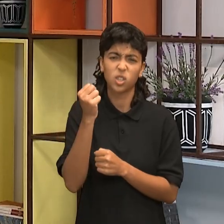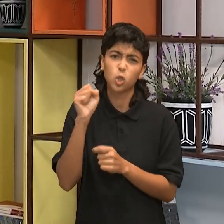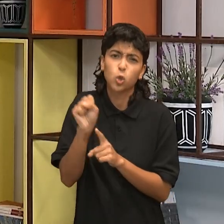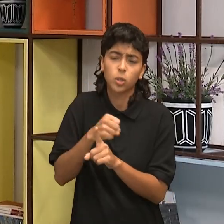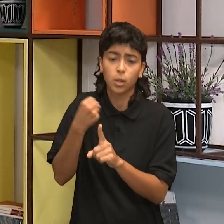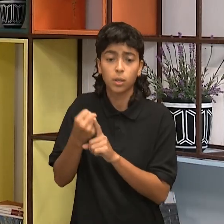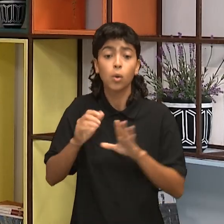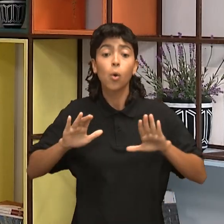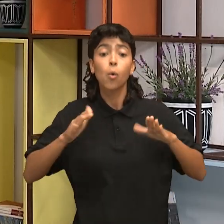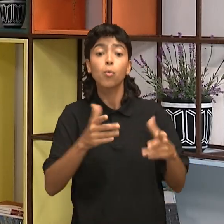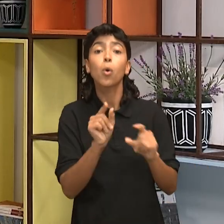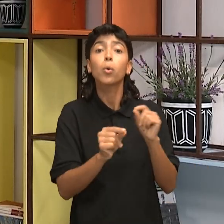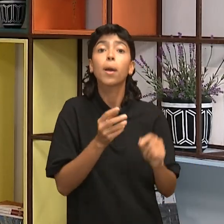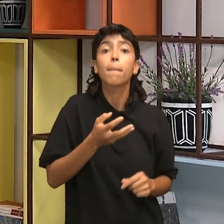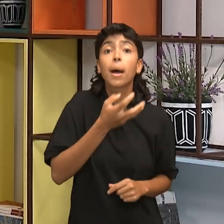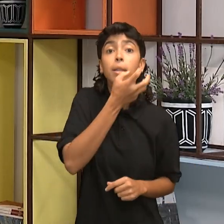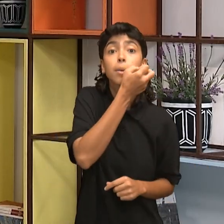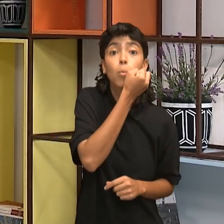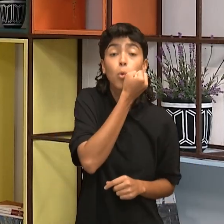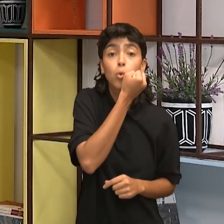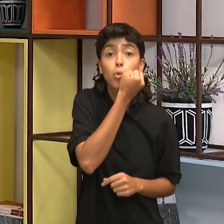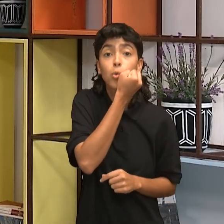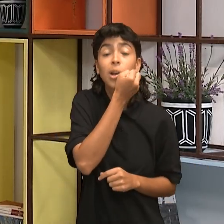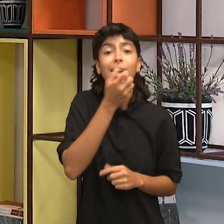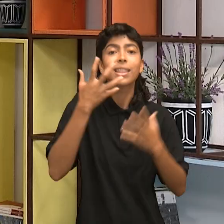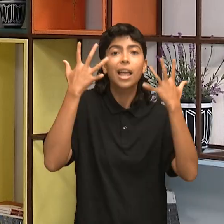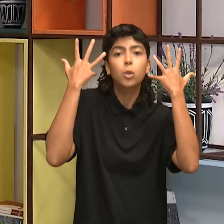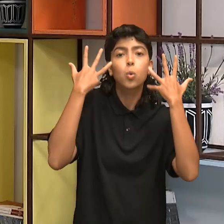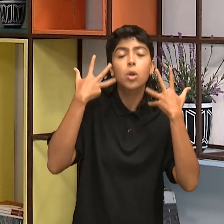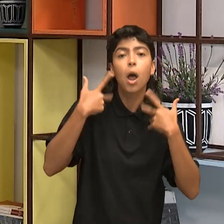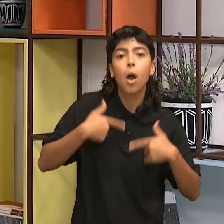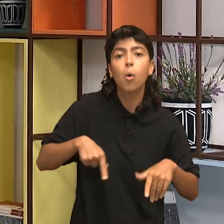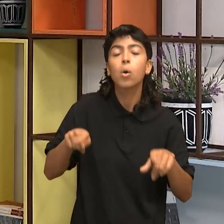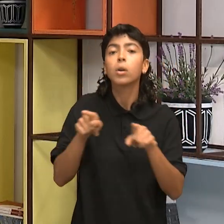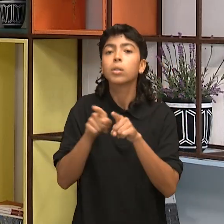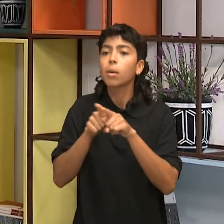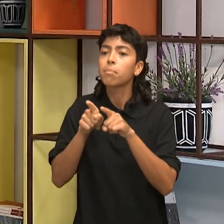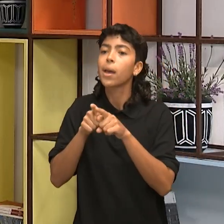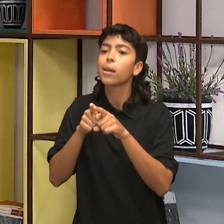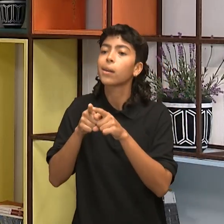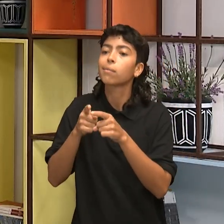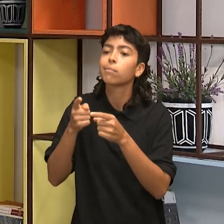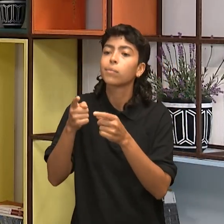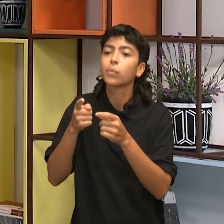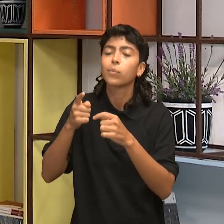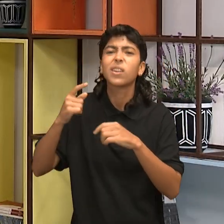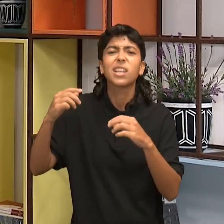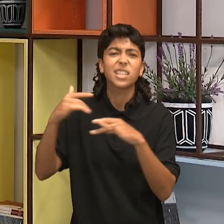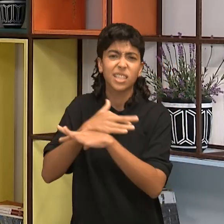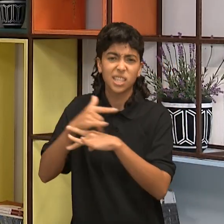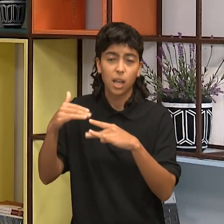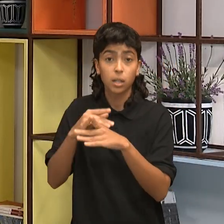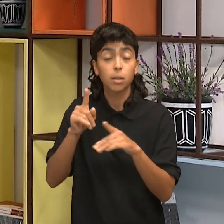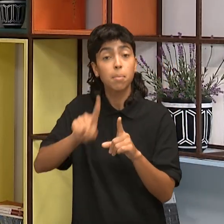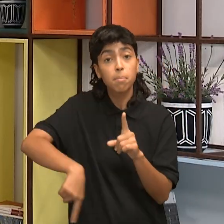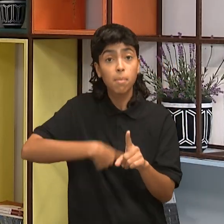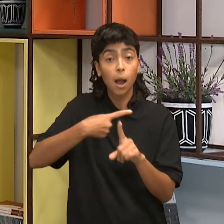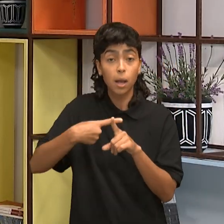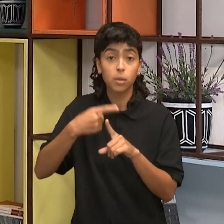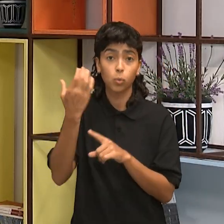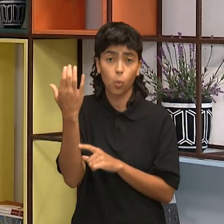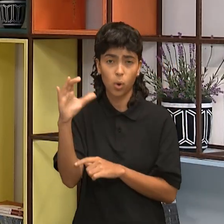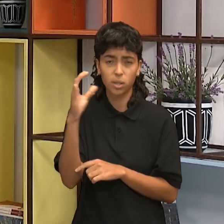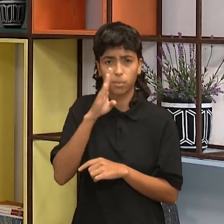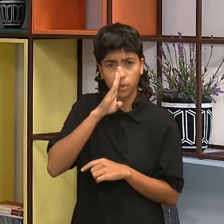e naturais em diálogo com a biodiversidade do Cerrado, além da união de conhecimentos acadêmicos aos